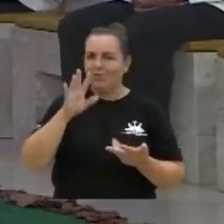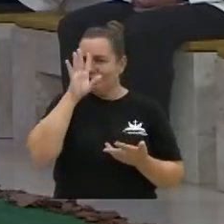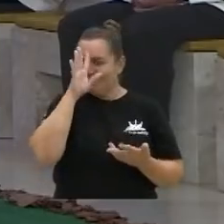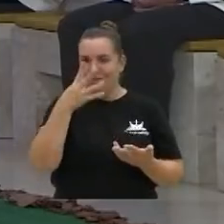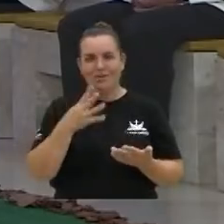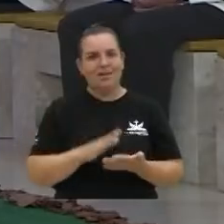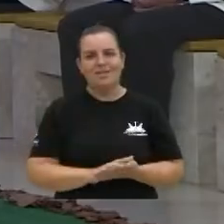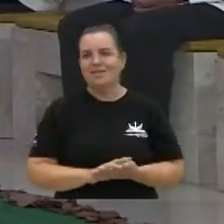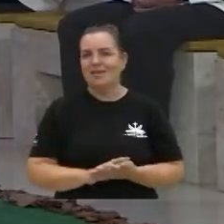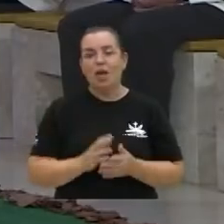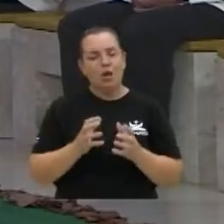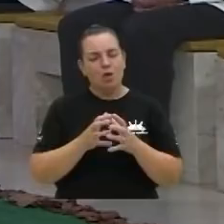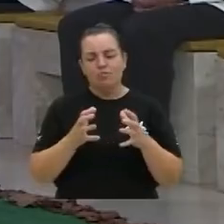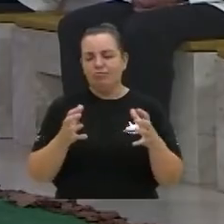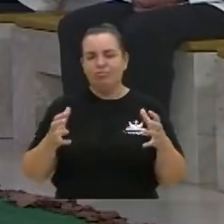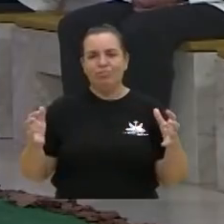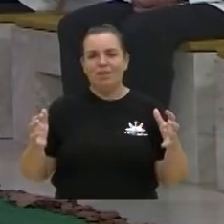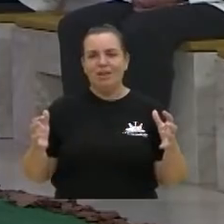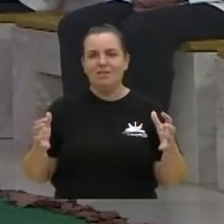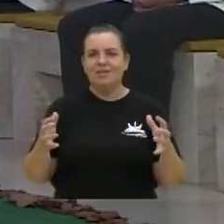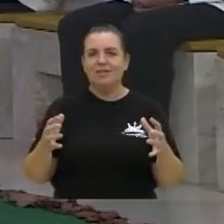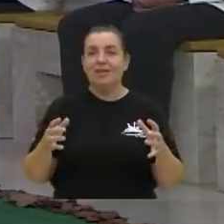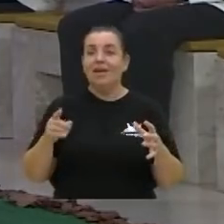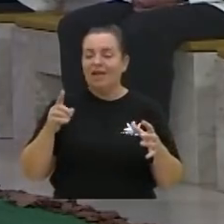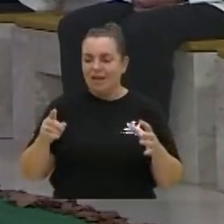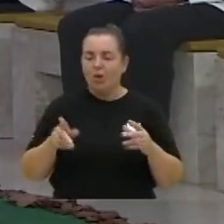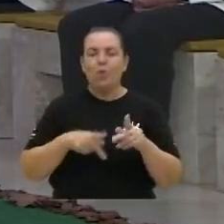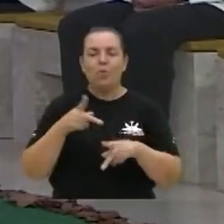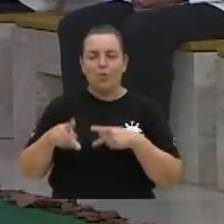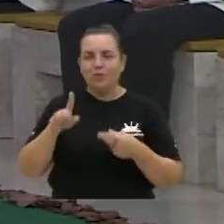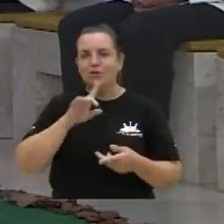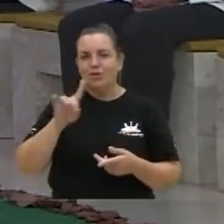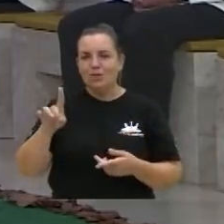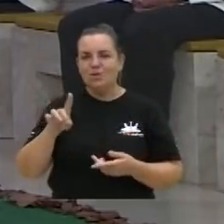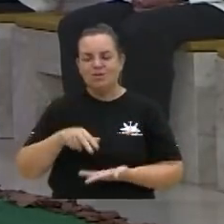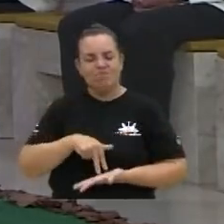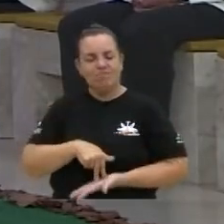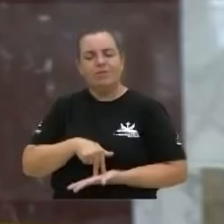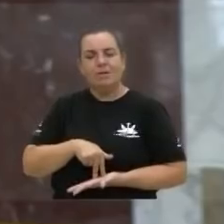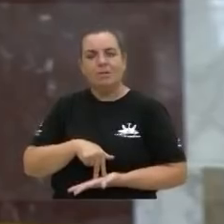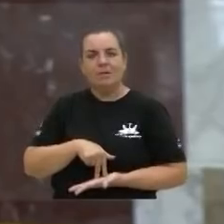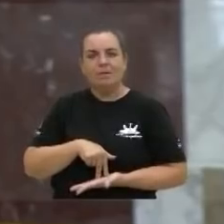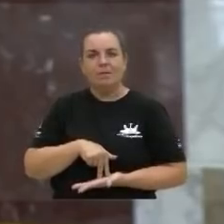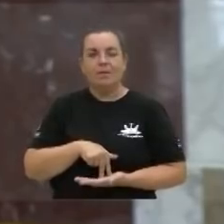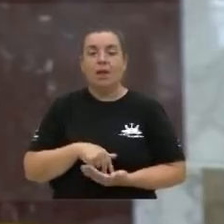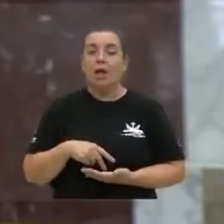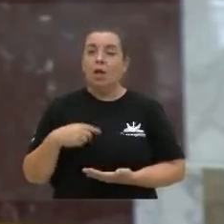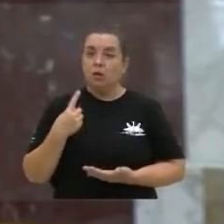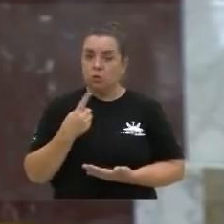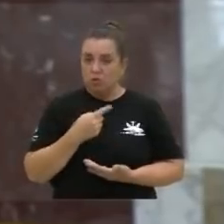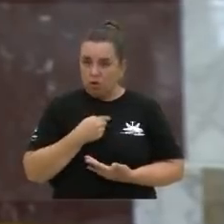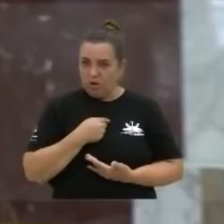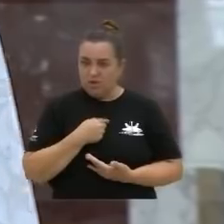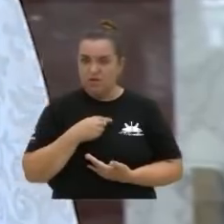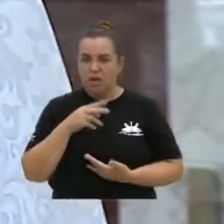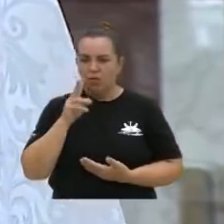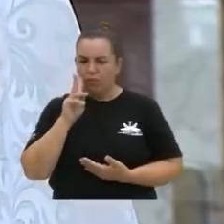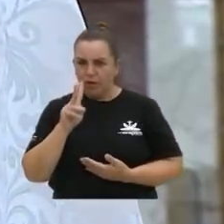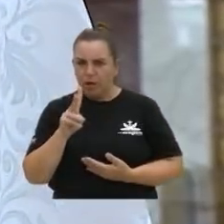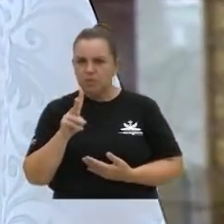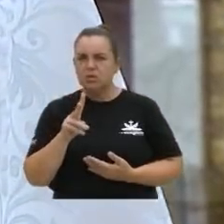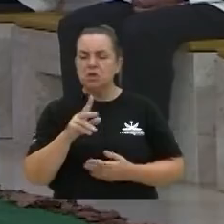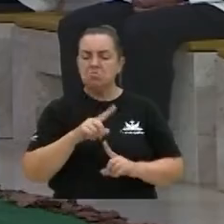o rebanho cresce. Talvez, se hoje nós vemos enxugar as fileiras dos